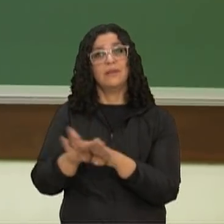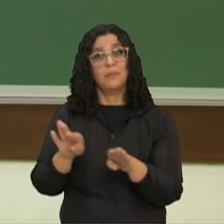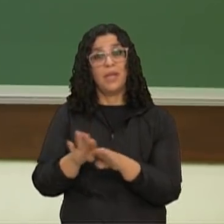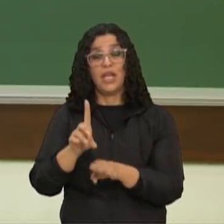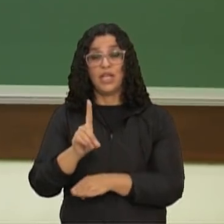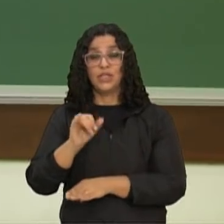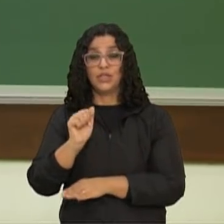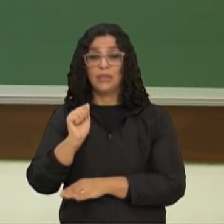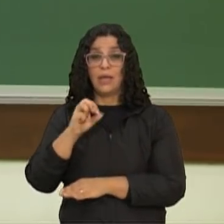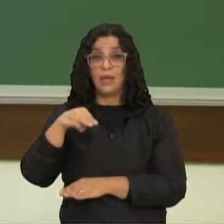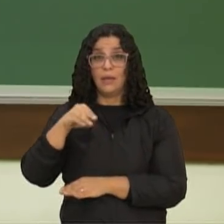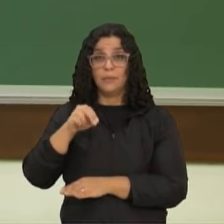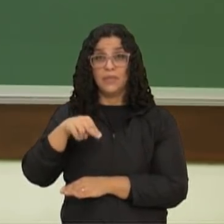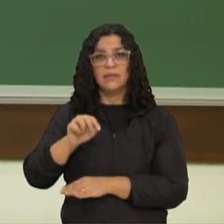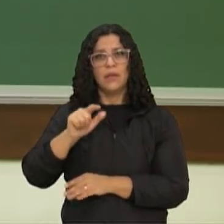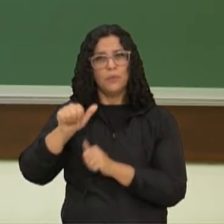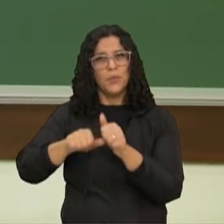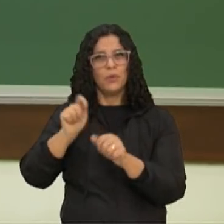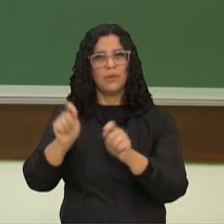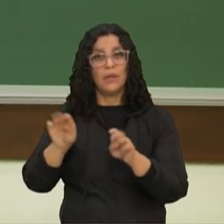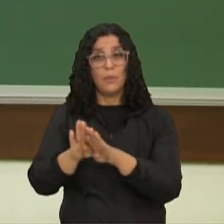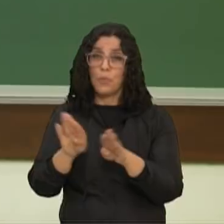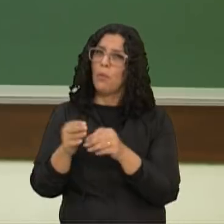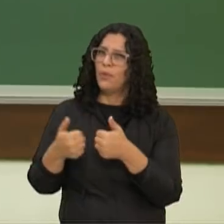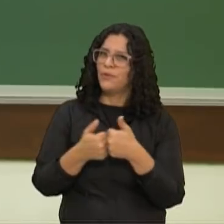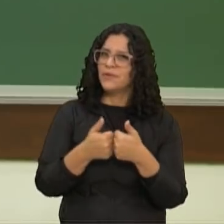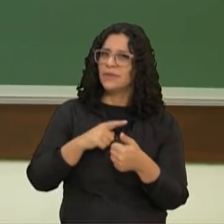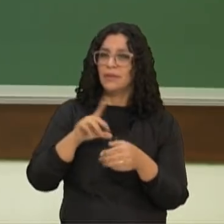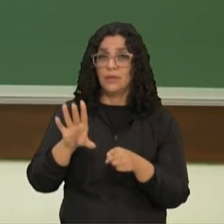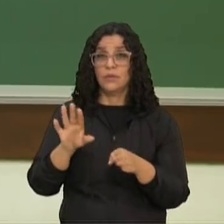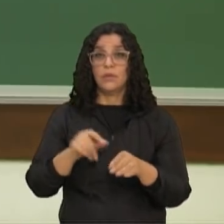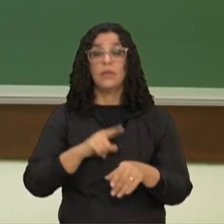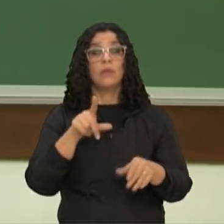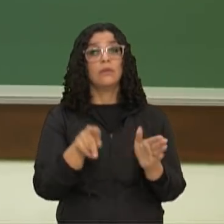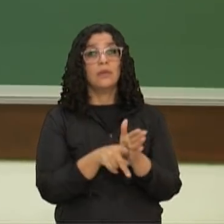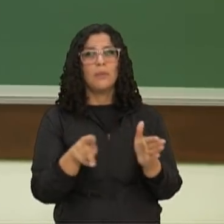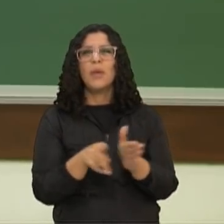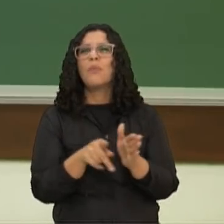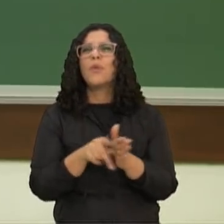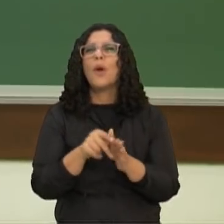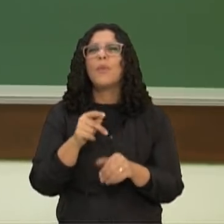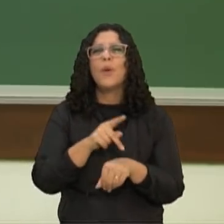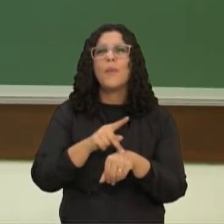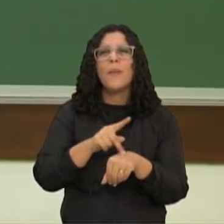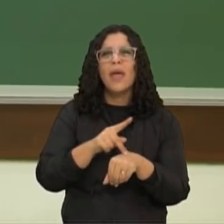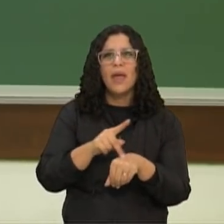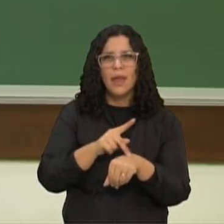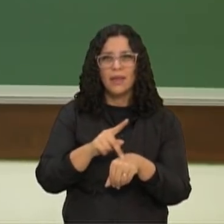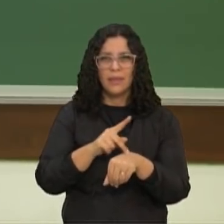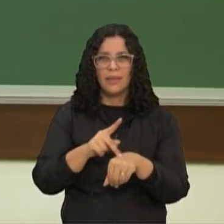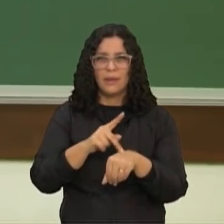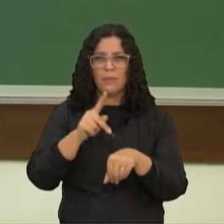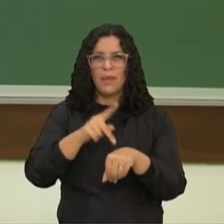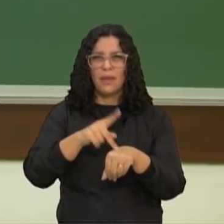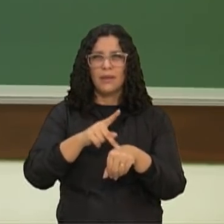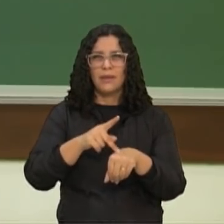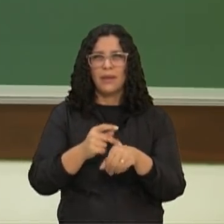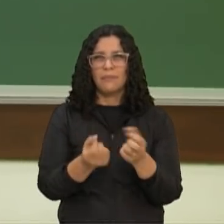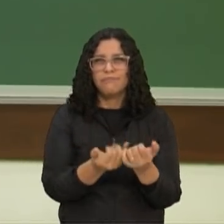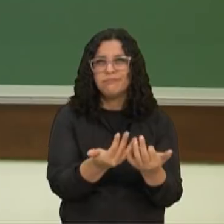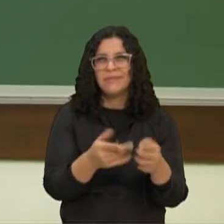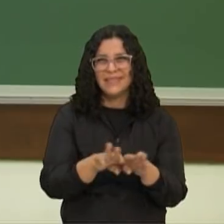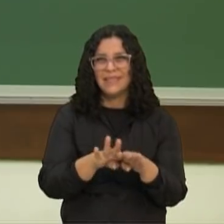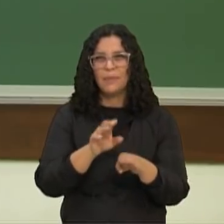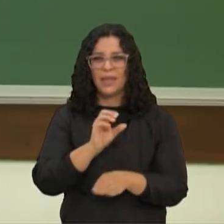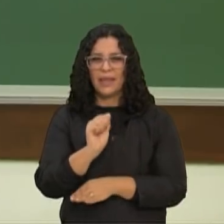aí você tem estruturações um pouco diferentes, um pouco distintas. O carvão também entra nessa composição. E aí o que acontece? São